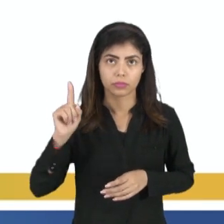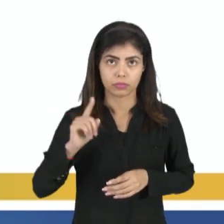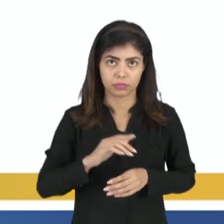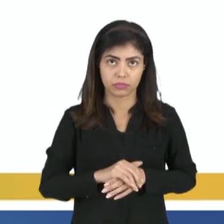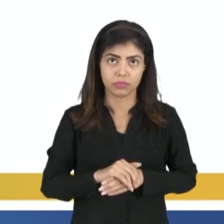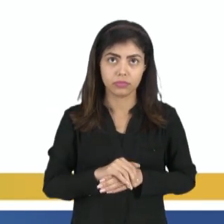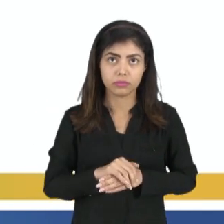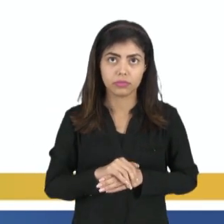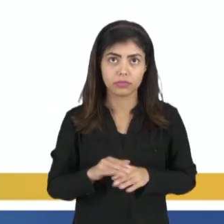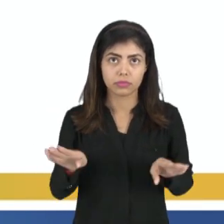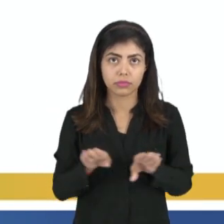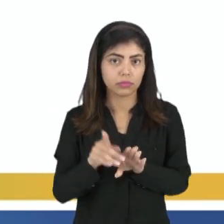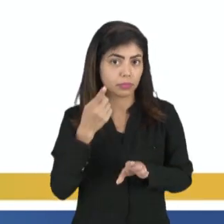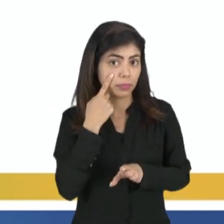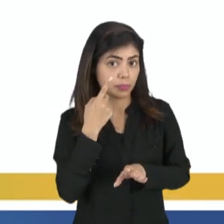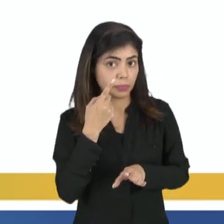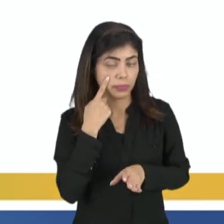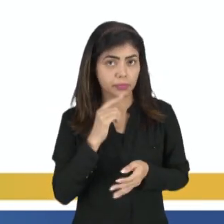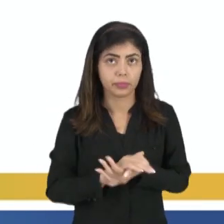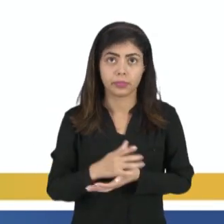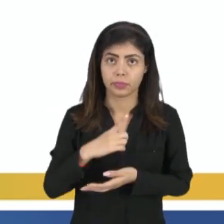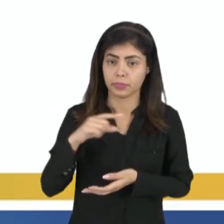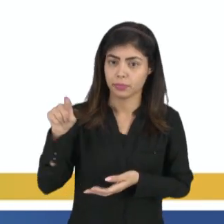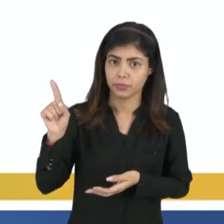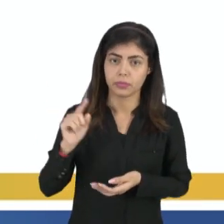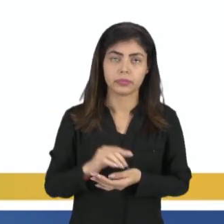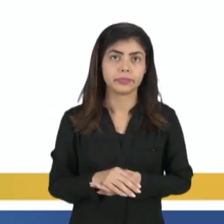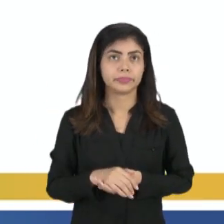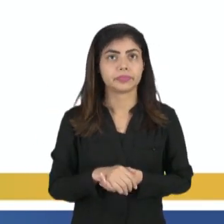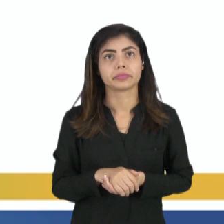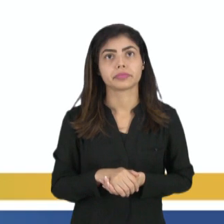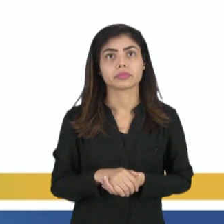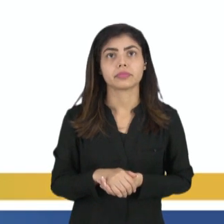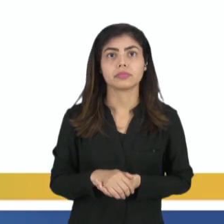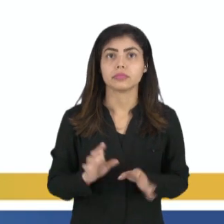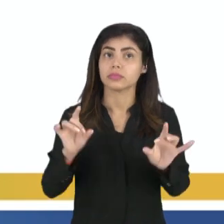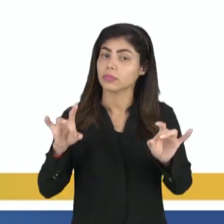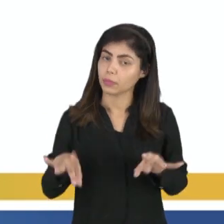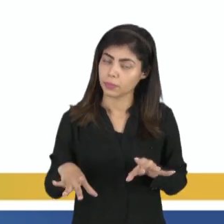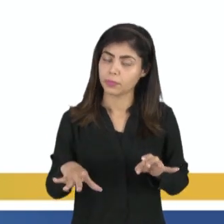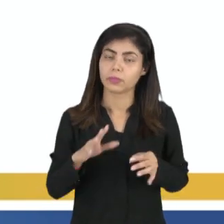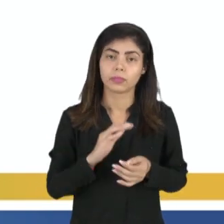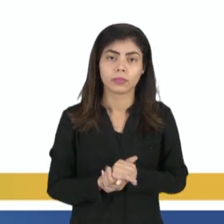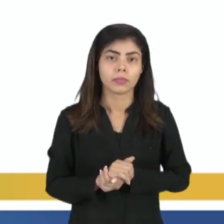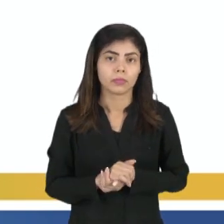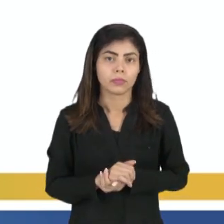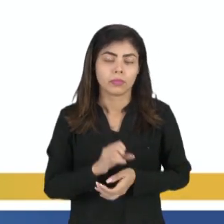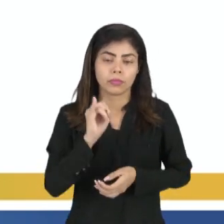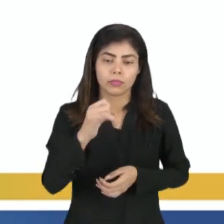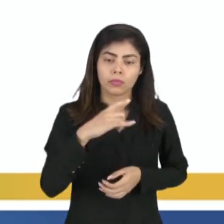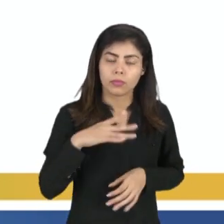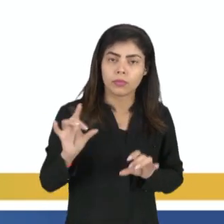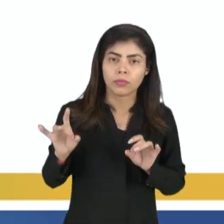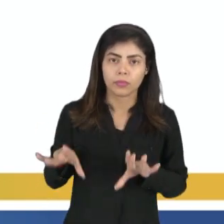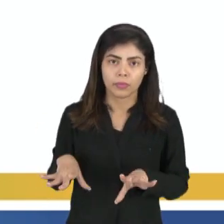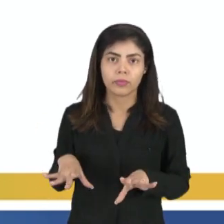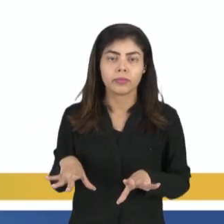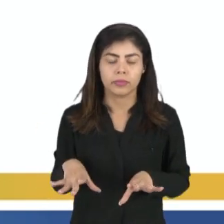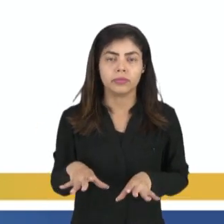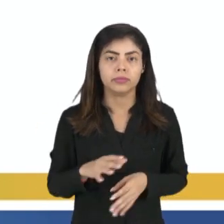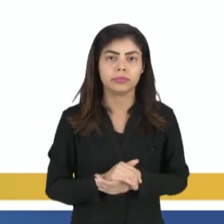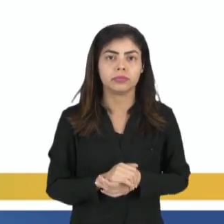Olha aí vejo que nós já temos aí o assento e nós temos aí a última sílaba se ela tem a última